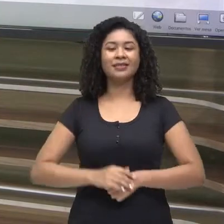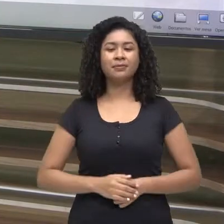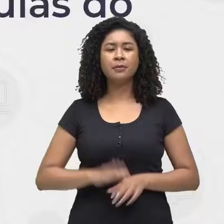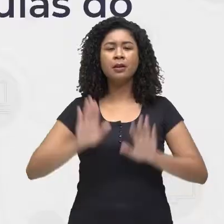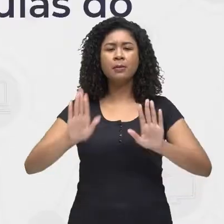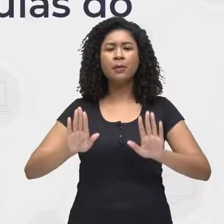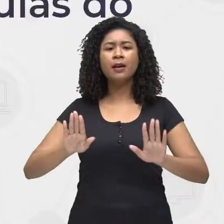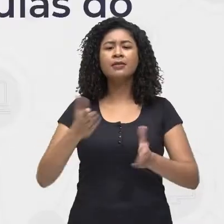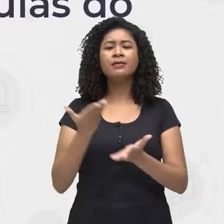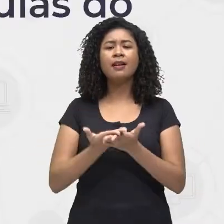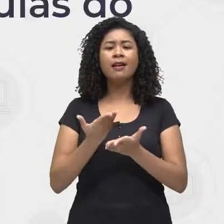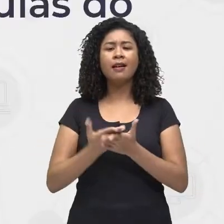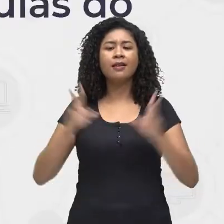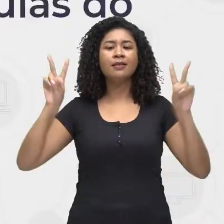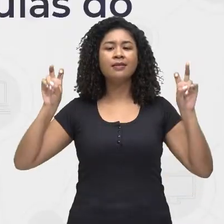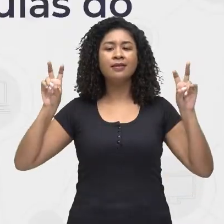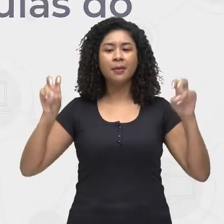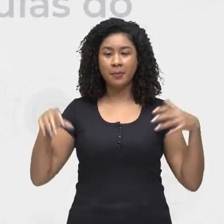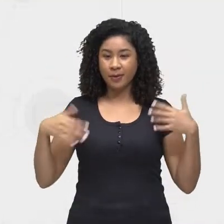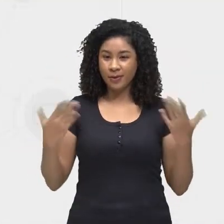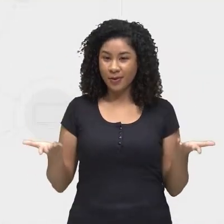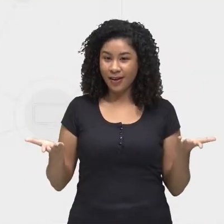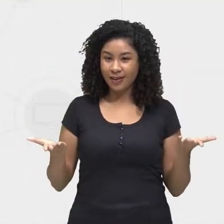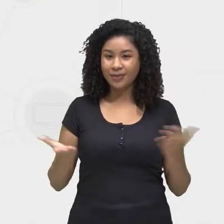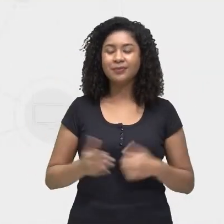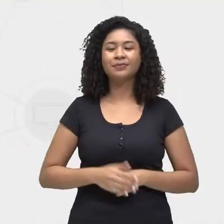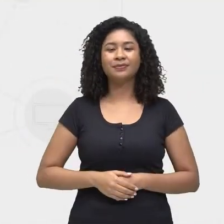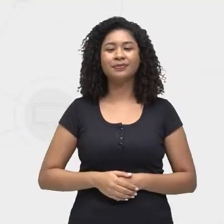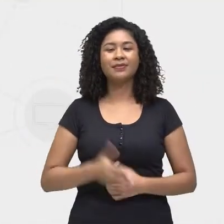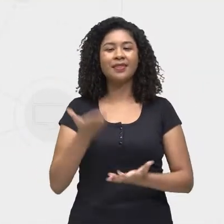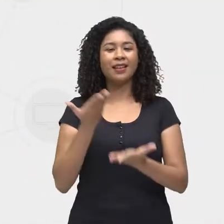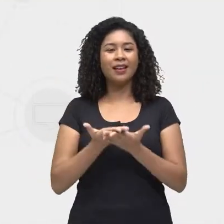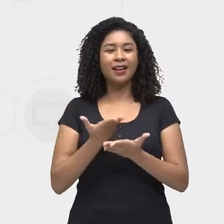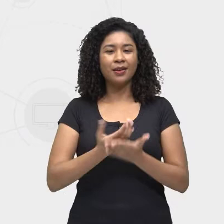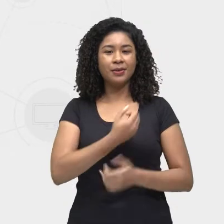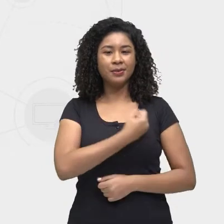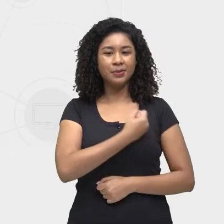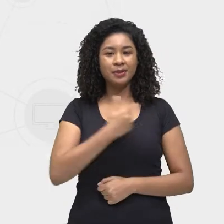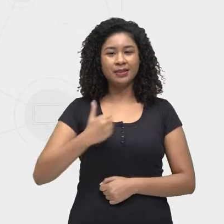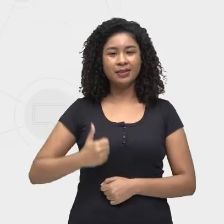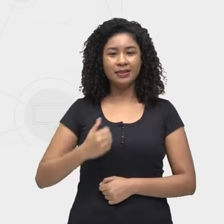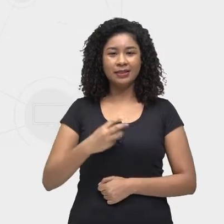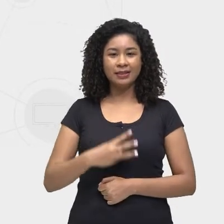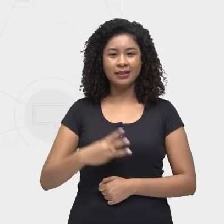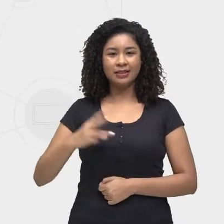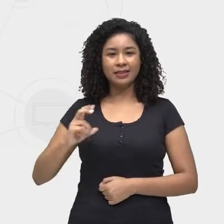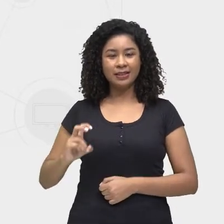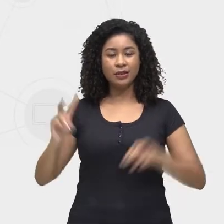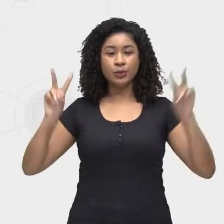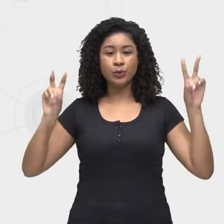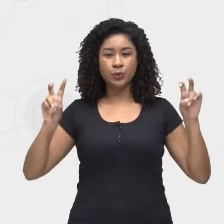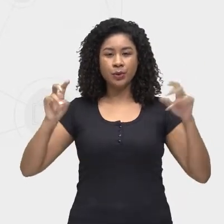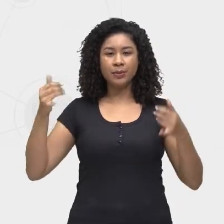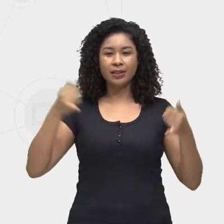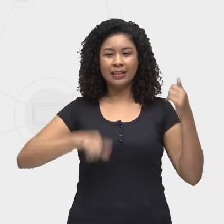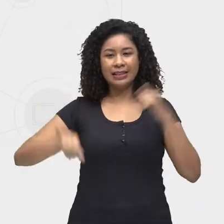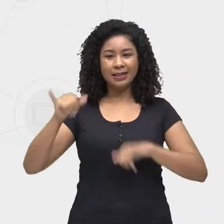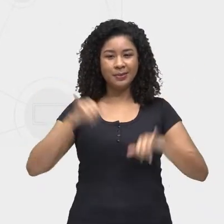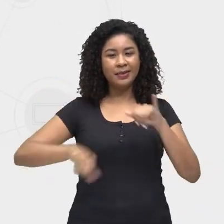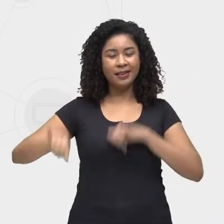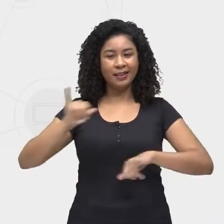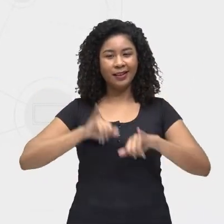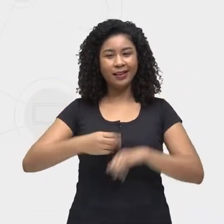hoje? Então, a nossa aula 135 de hoje é sobre química, né? A química